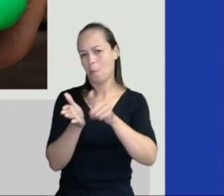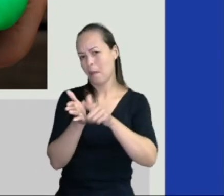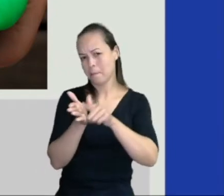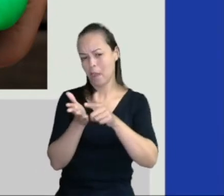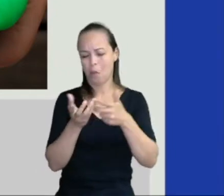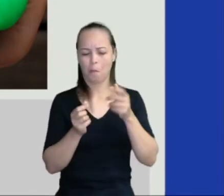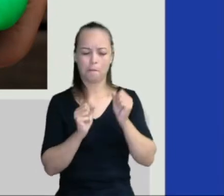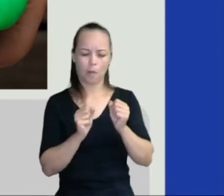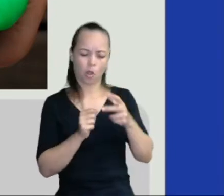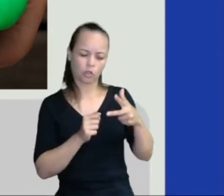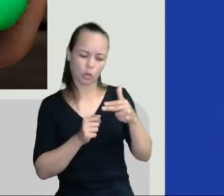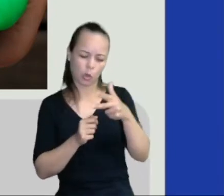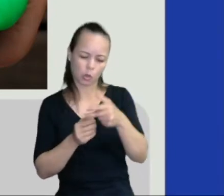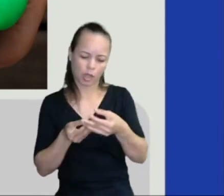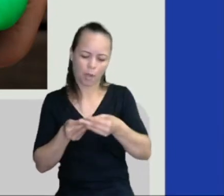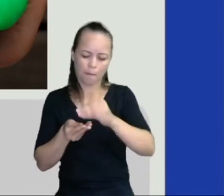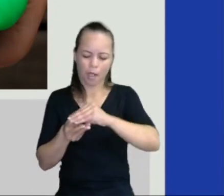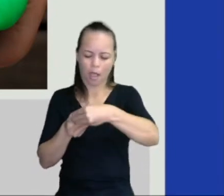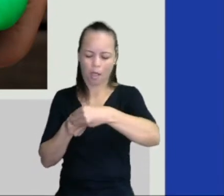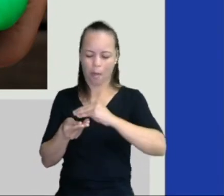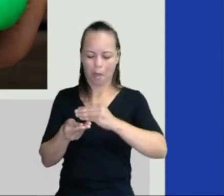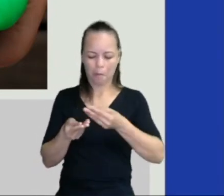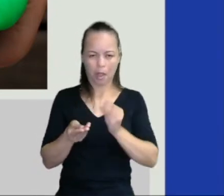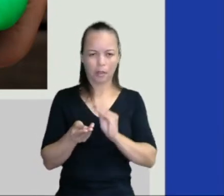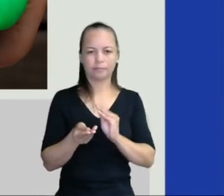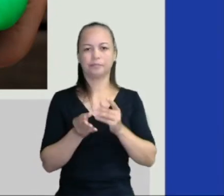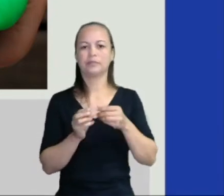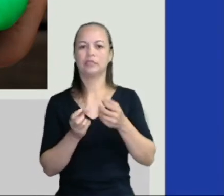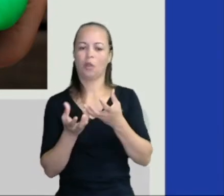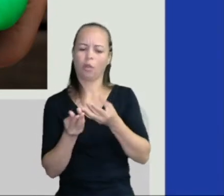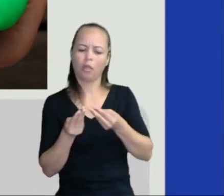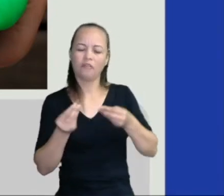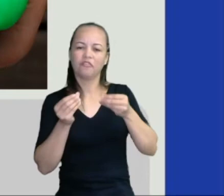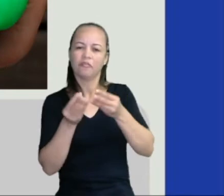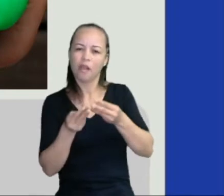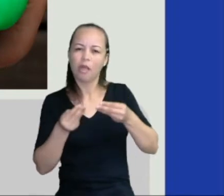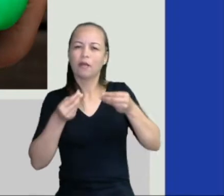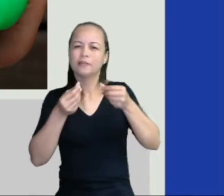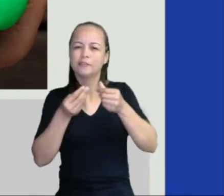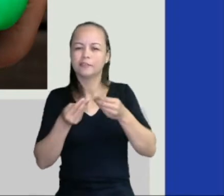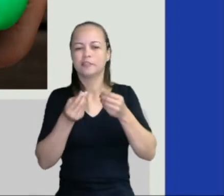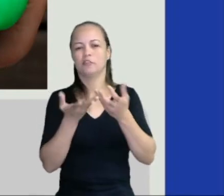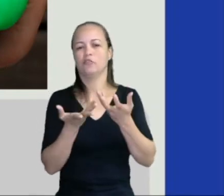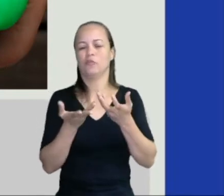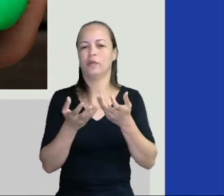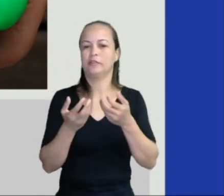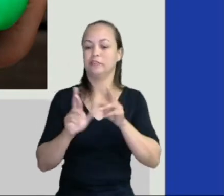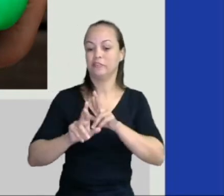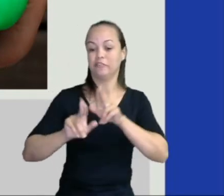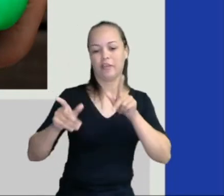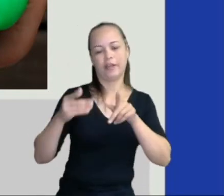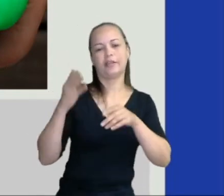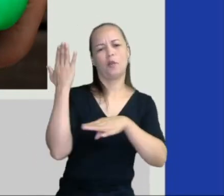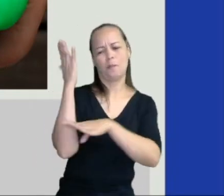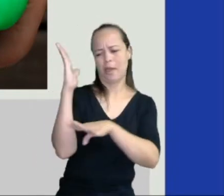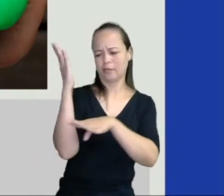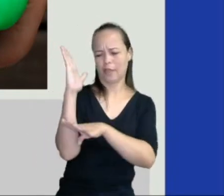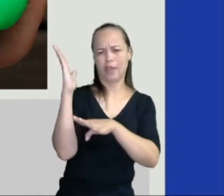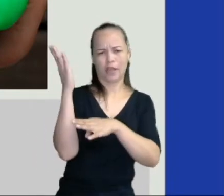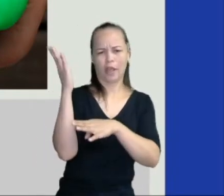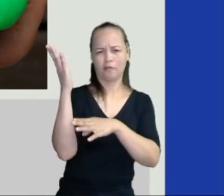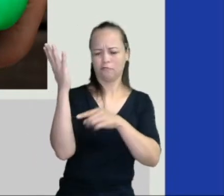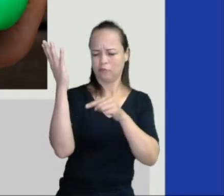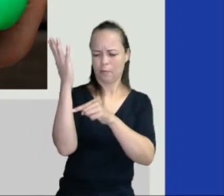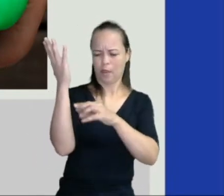pode cortar, pode dobrar, né? Então ela é flexível, ao contrário, por exemplo, de um pedaço de madeira. Se você pegar um pedaço de madeira bem grosso,